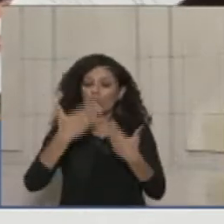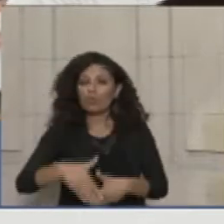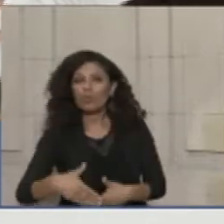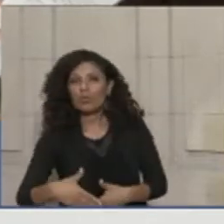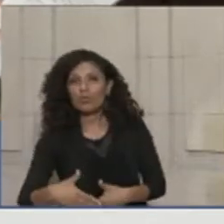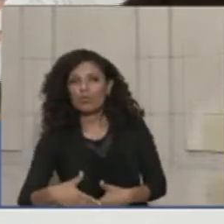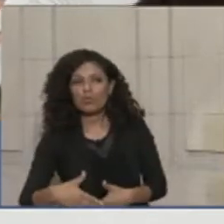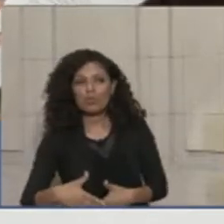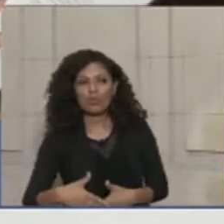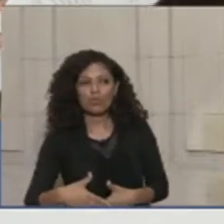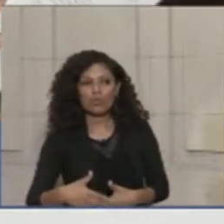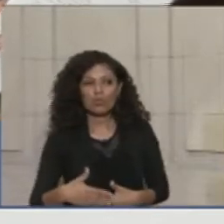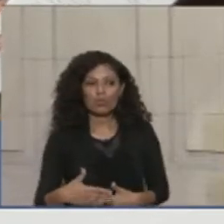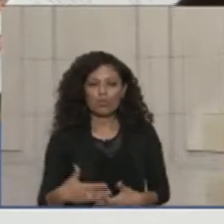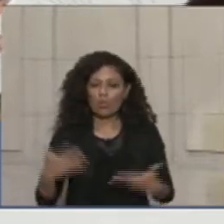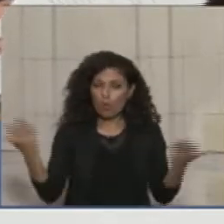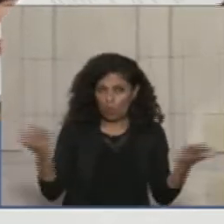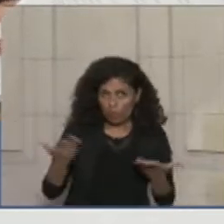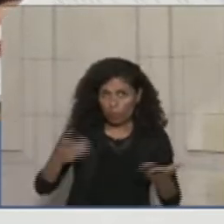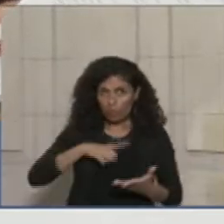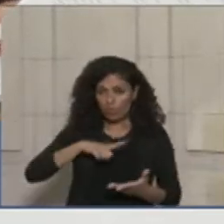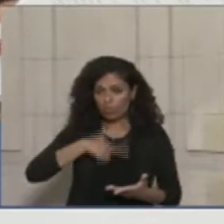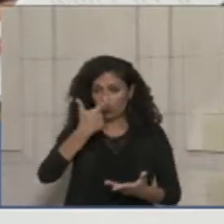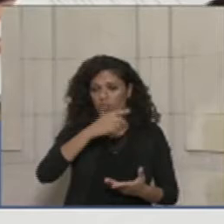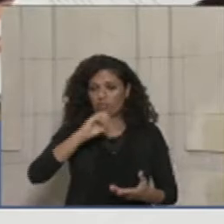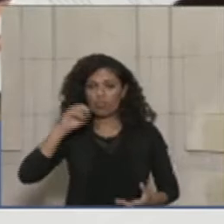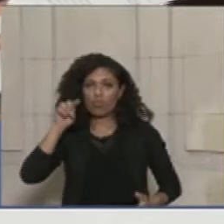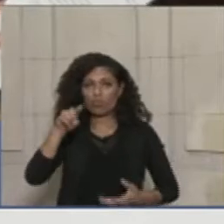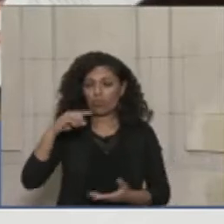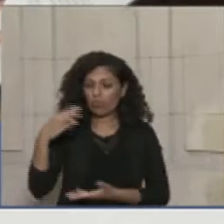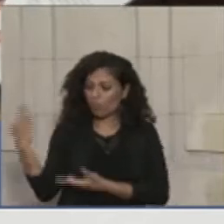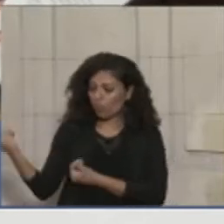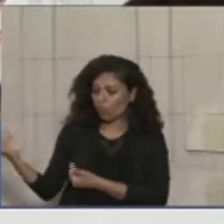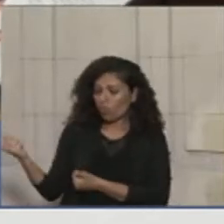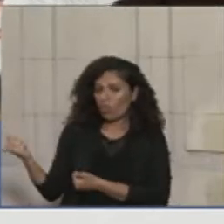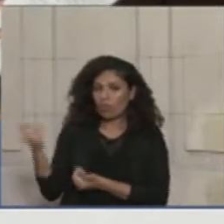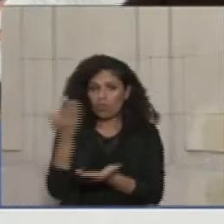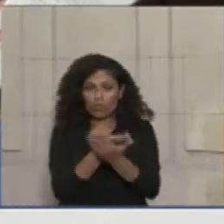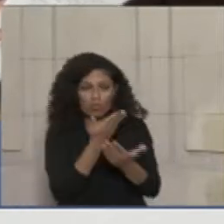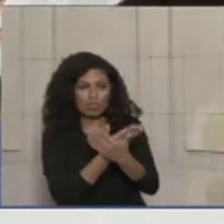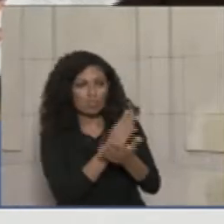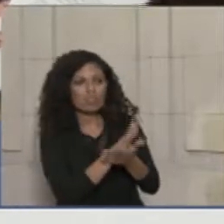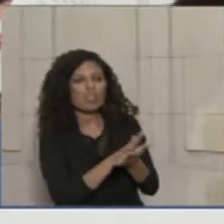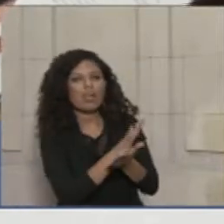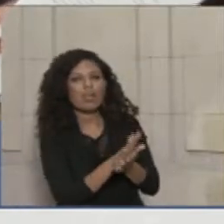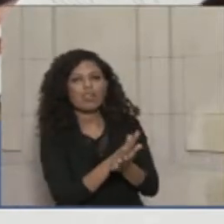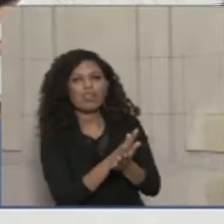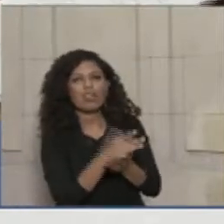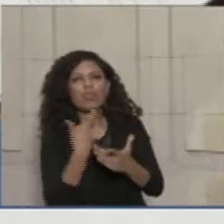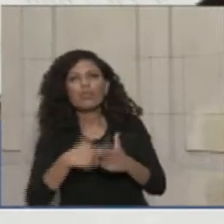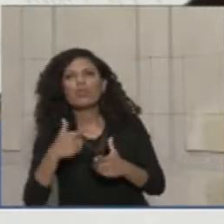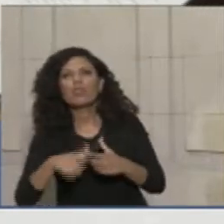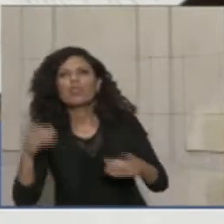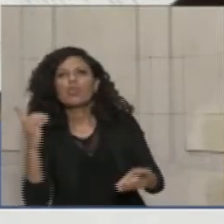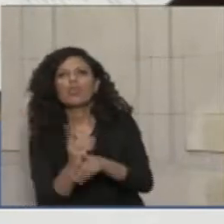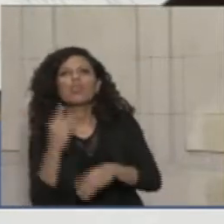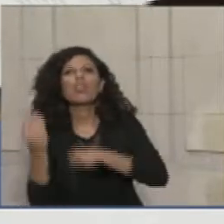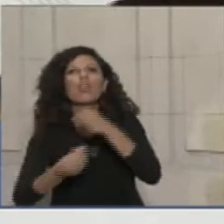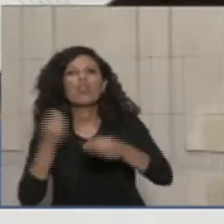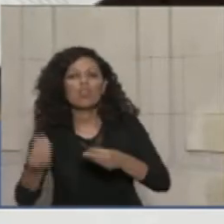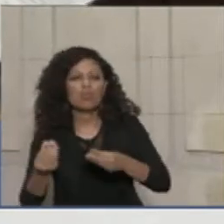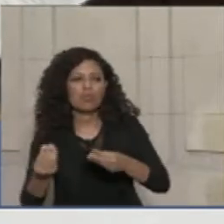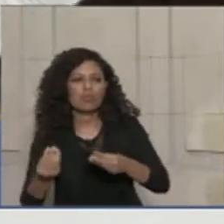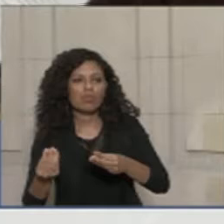Então, hoje, olhar 20 mil jovens sem vaga é se perguntar: que solução que a gente pode dar enquanto poder público?